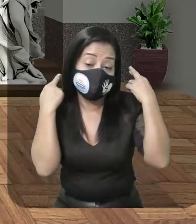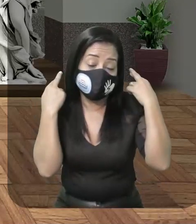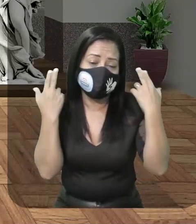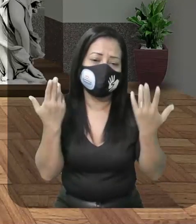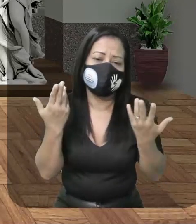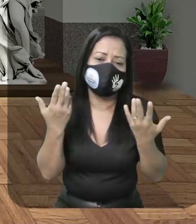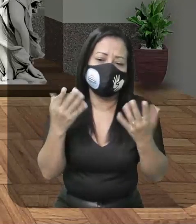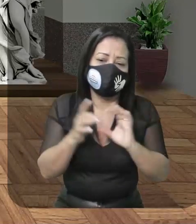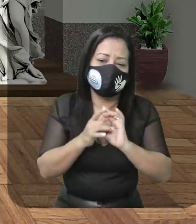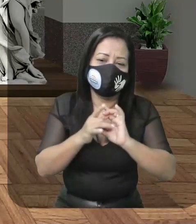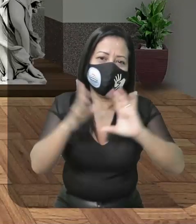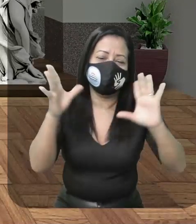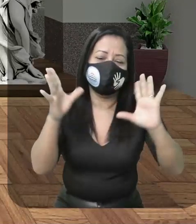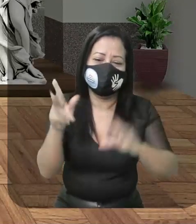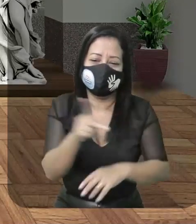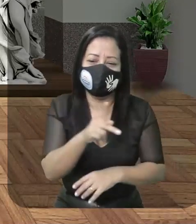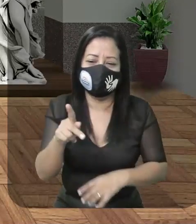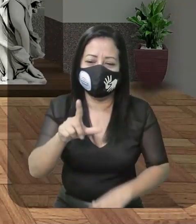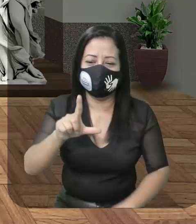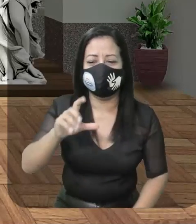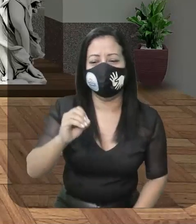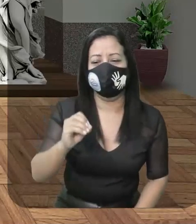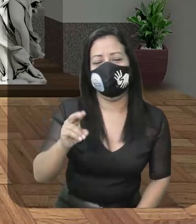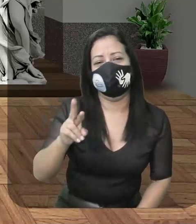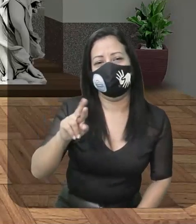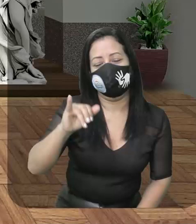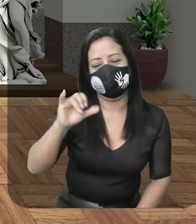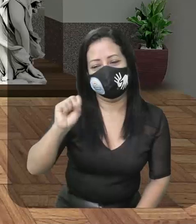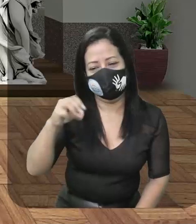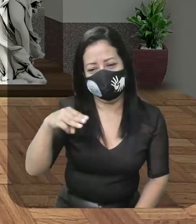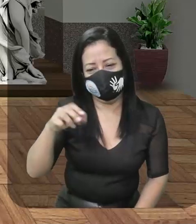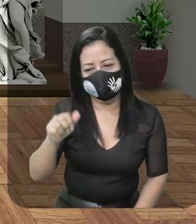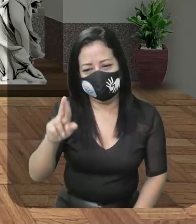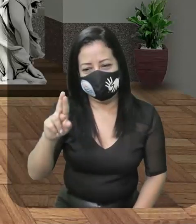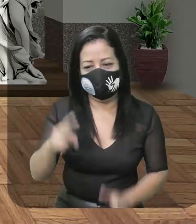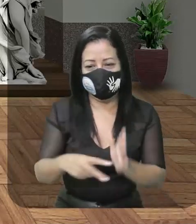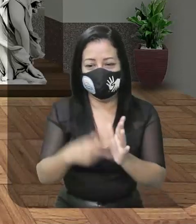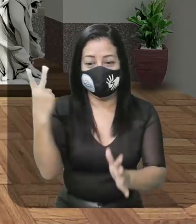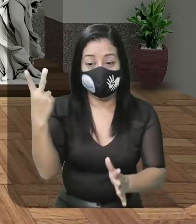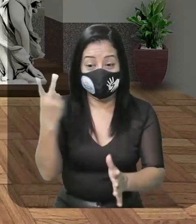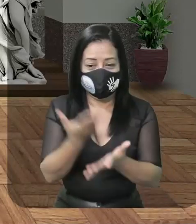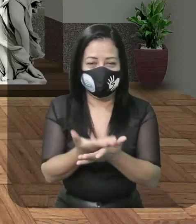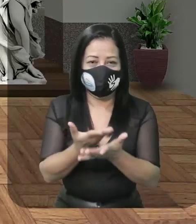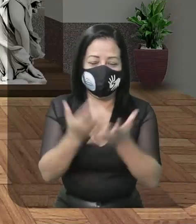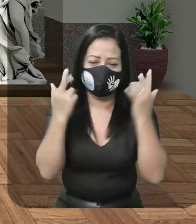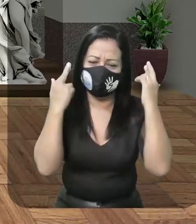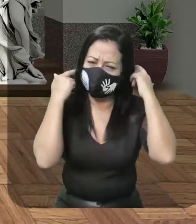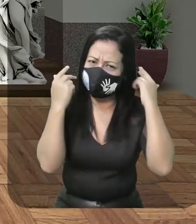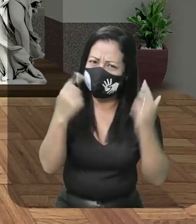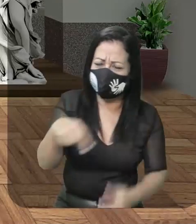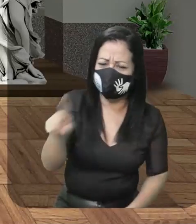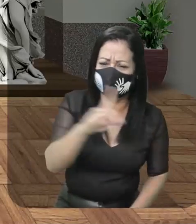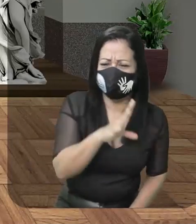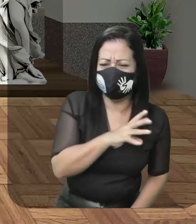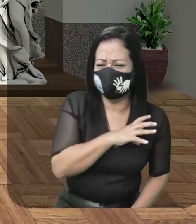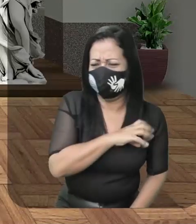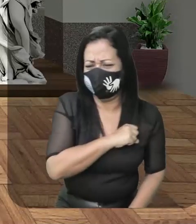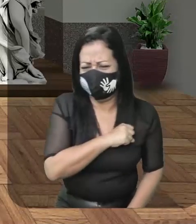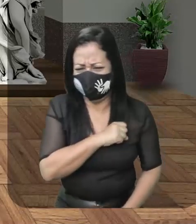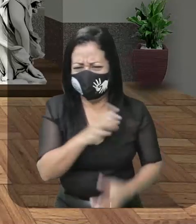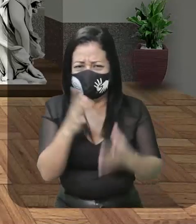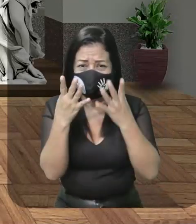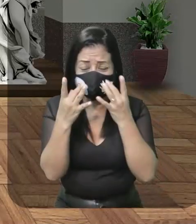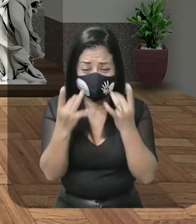Vou deixar com vocês com o professor Lorismar, que ele vai trazer essa segunda aula sobre a Grécia. Vocês vão lá, prestem atenção que o professor